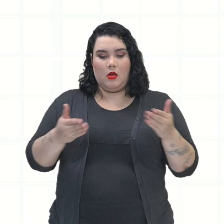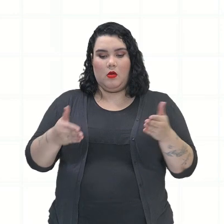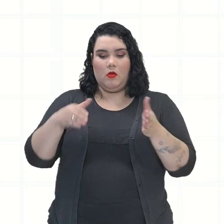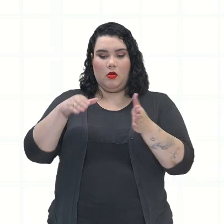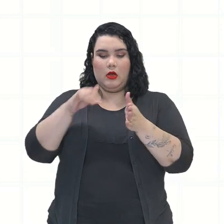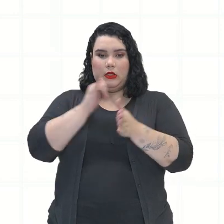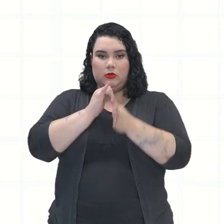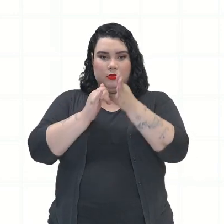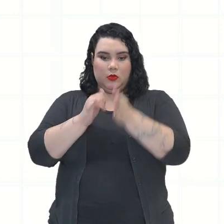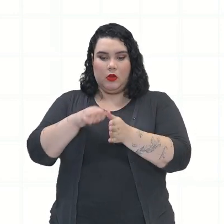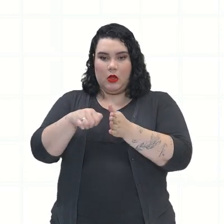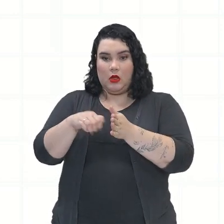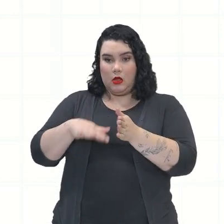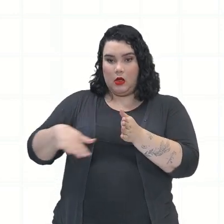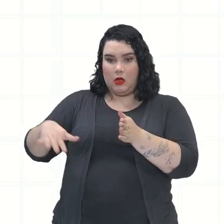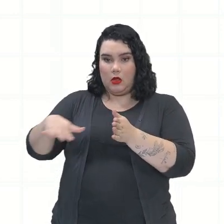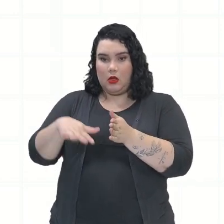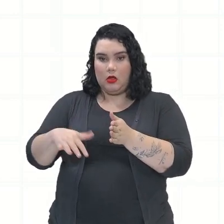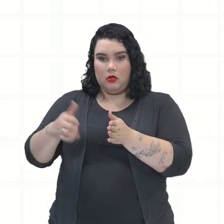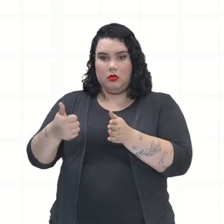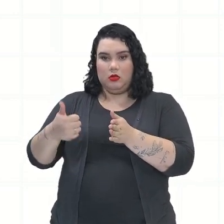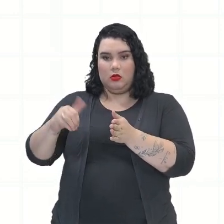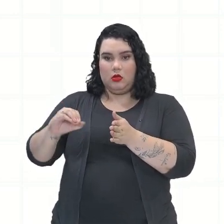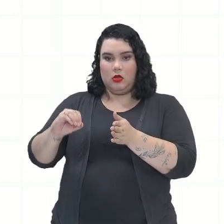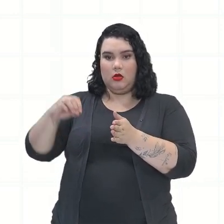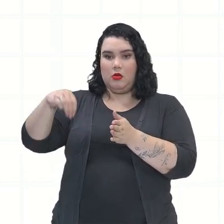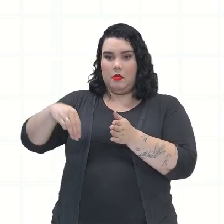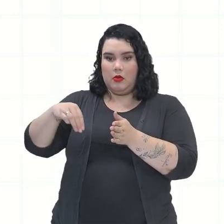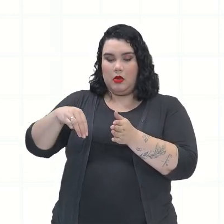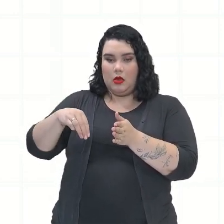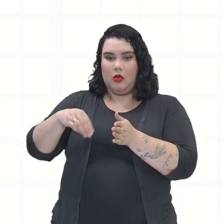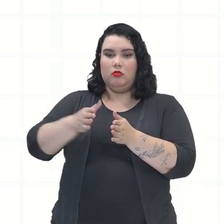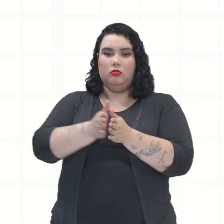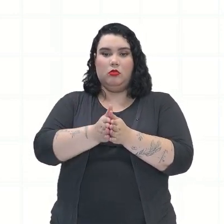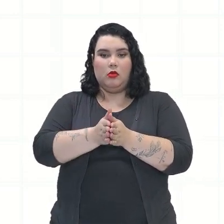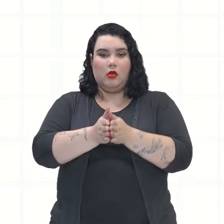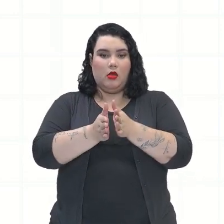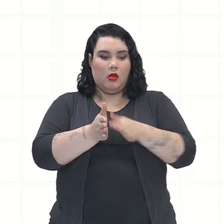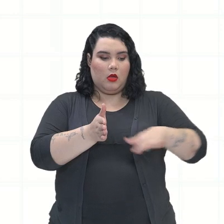ó, 10 metros também de lado, ou seja,